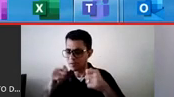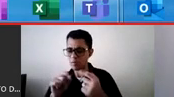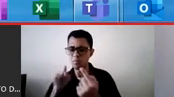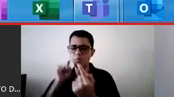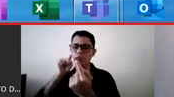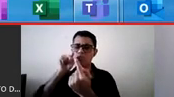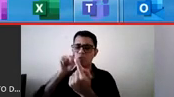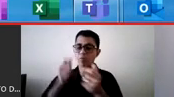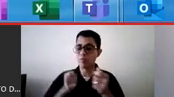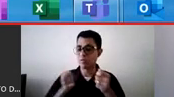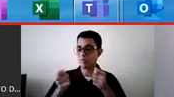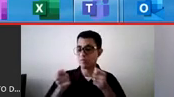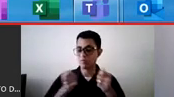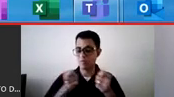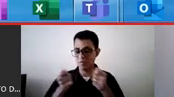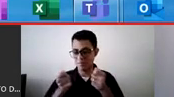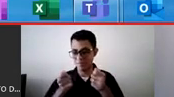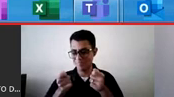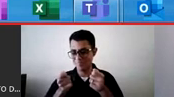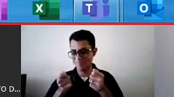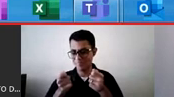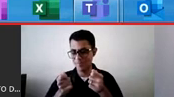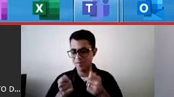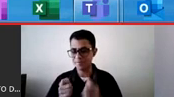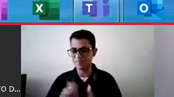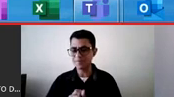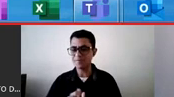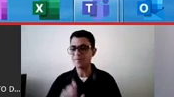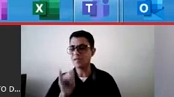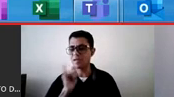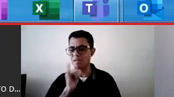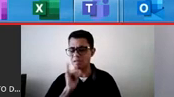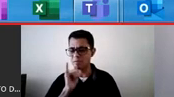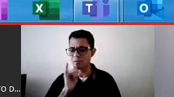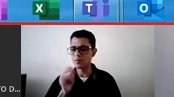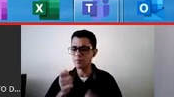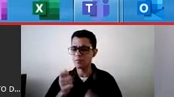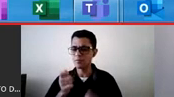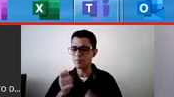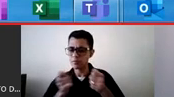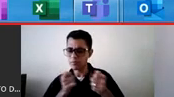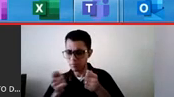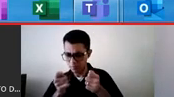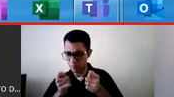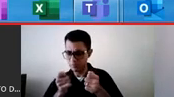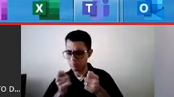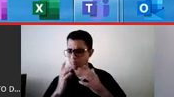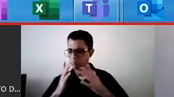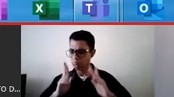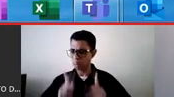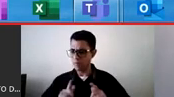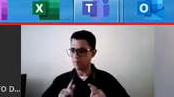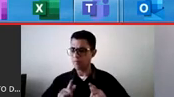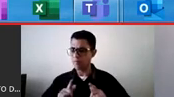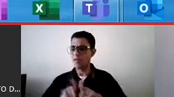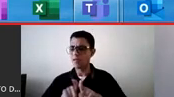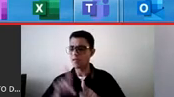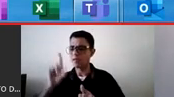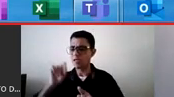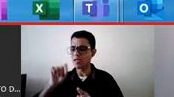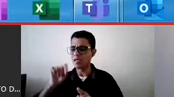de equilíbrio, sabe? Então, por exemplo, meditação é um ponto de equilíbrio, que você for 10 minutos 10 de